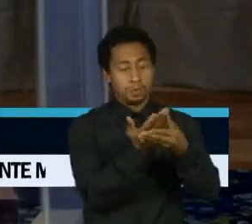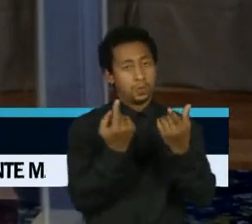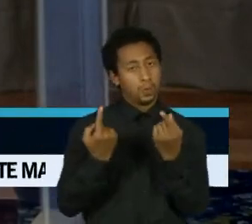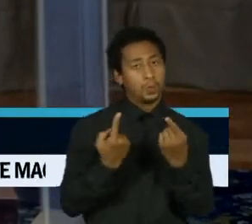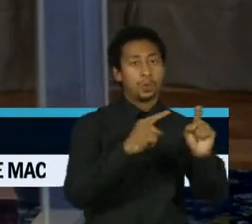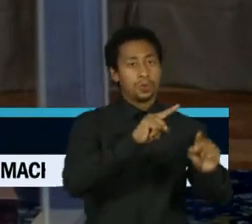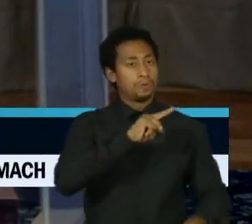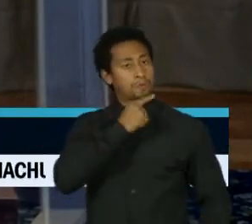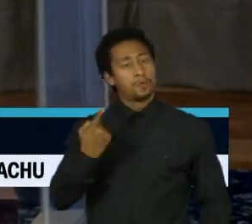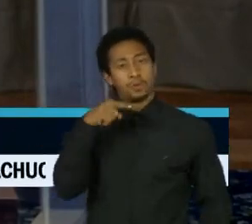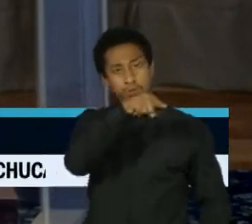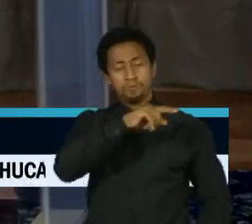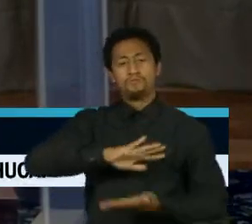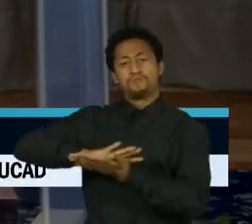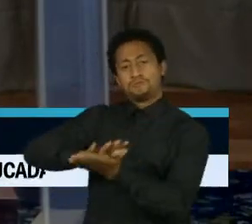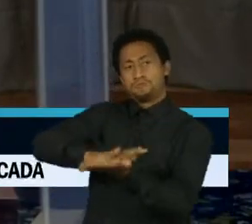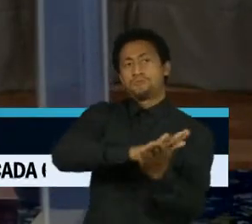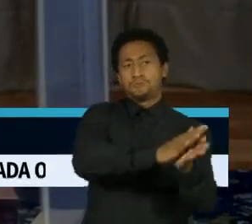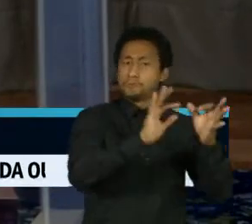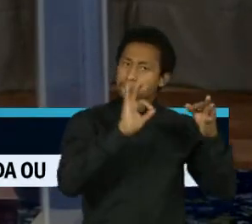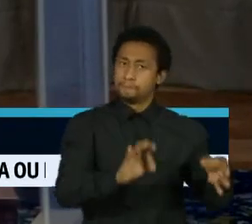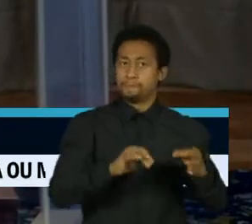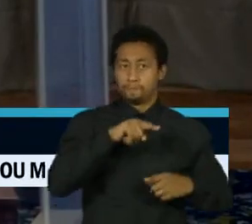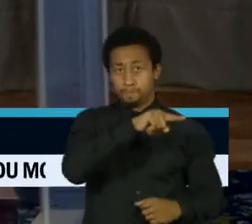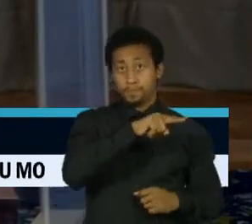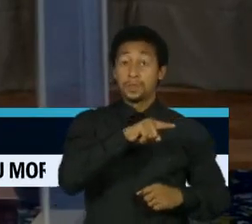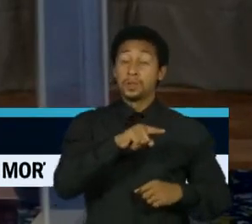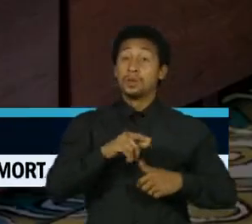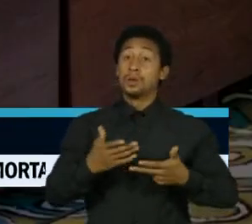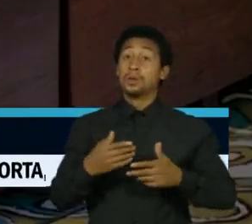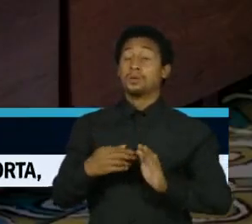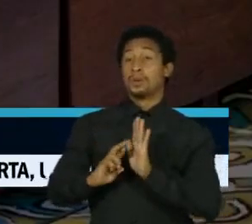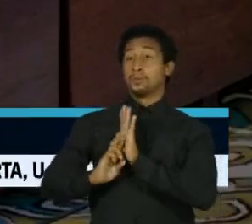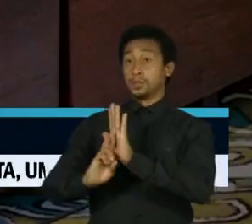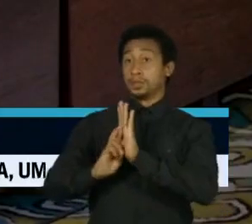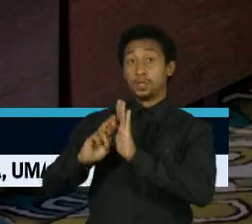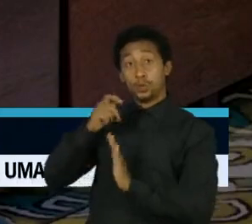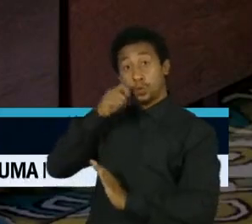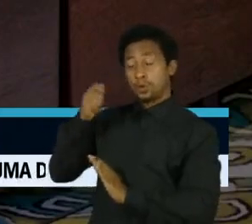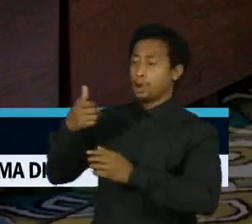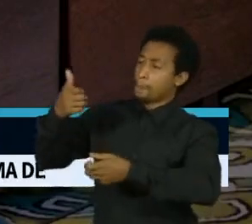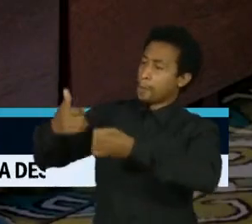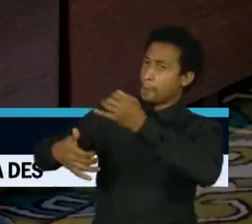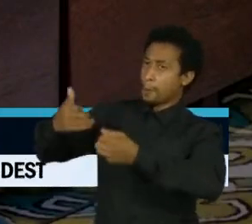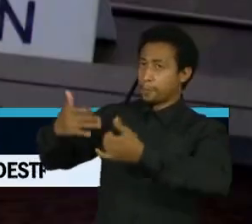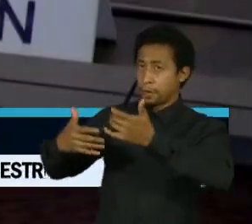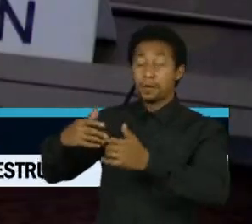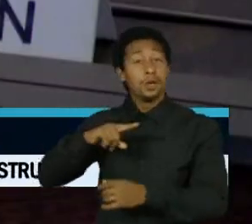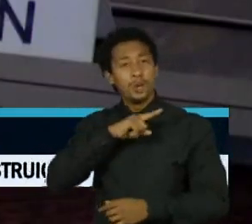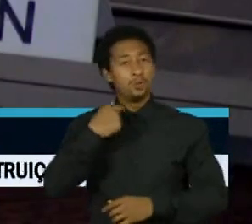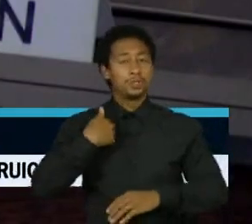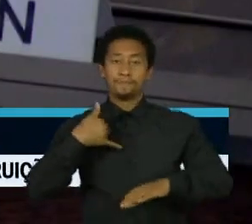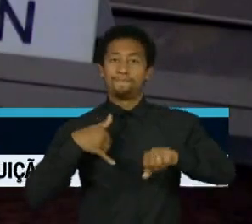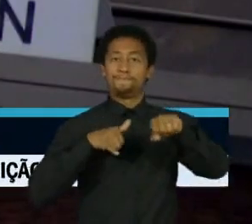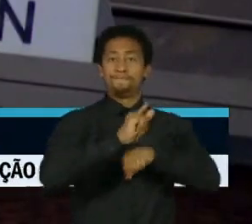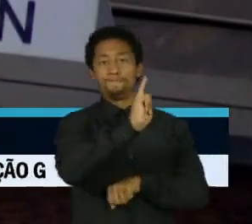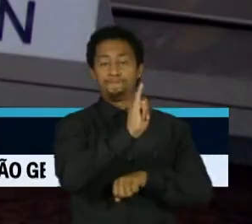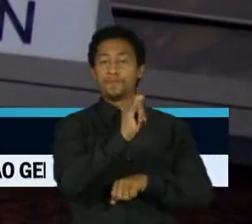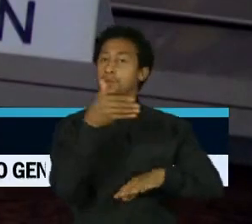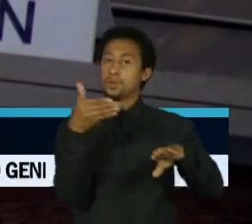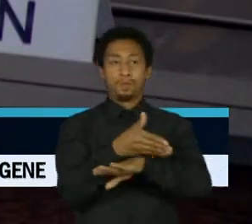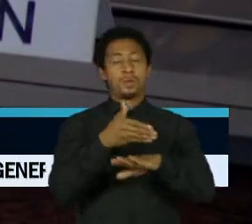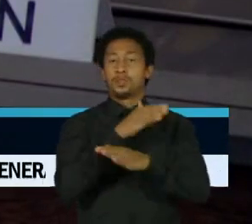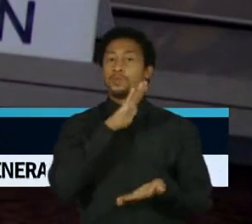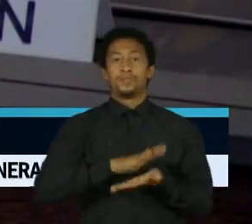de genocídio. O representante ucraniano foi ouvido, enquanto a Rússia decidiu não participar da sessão e deverá